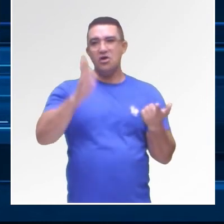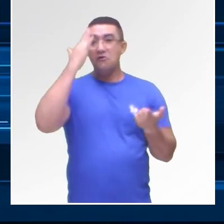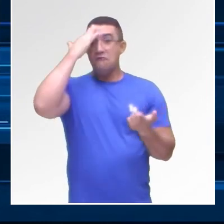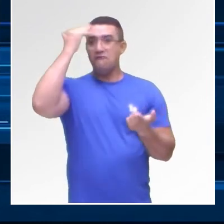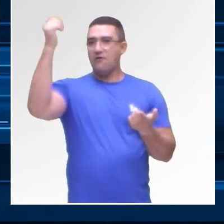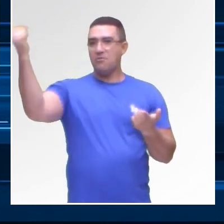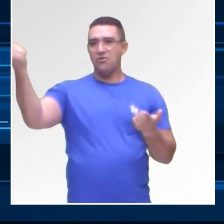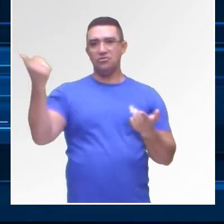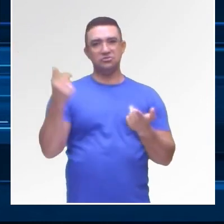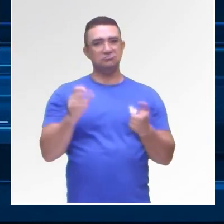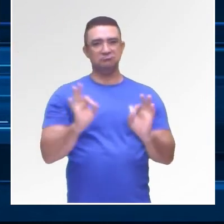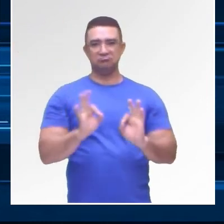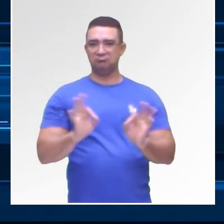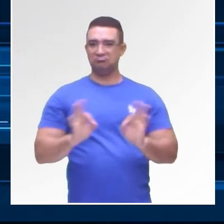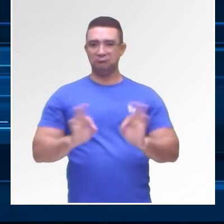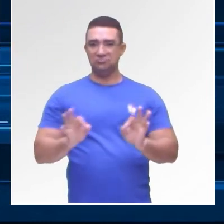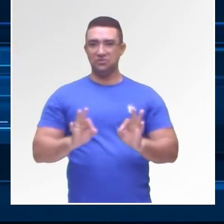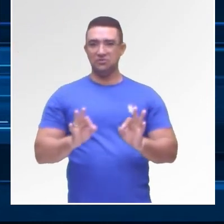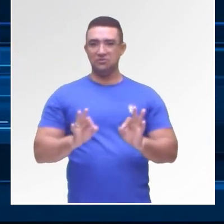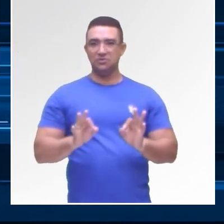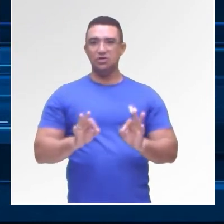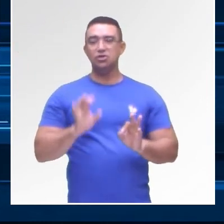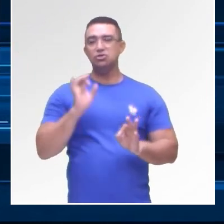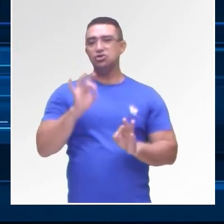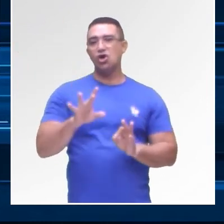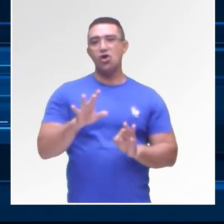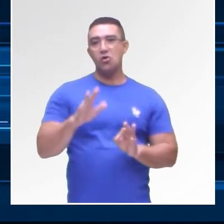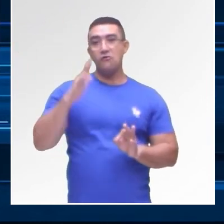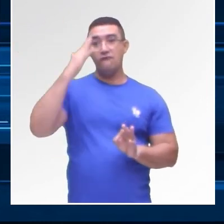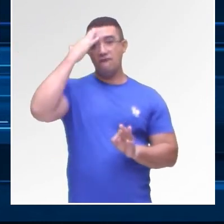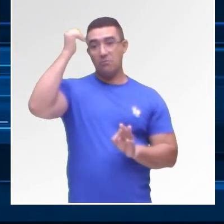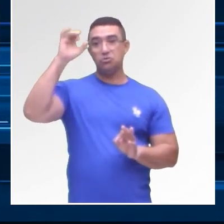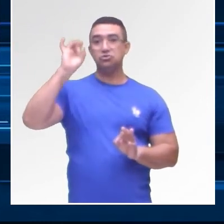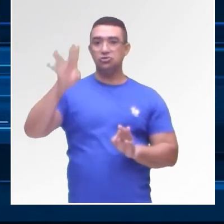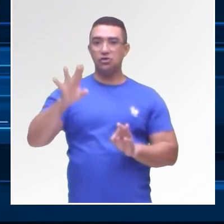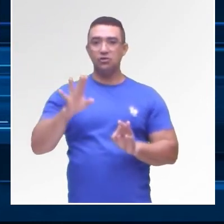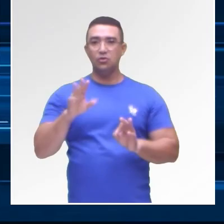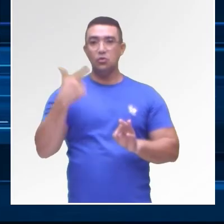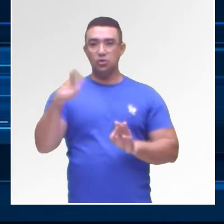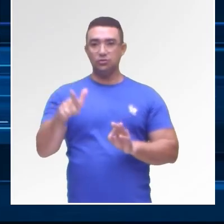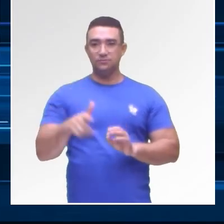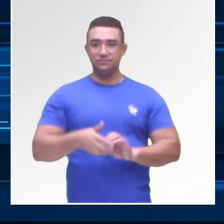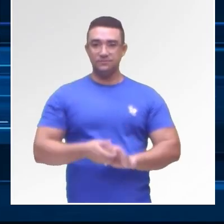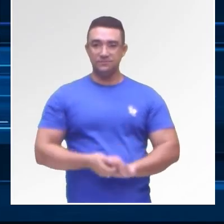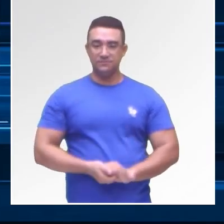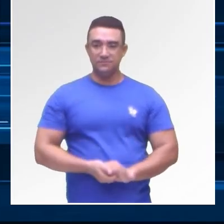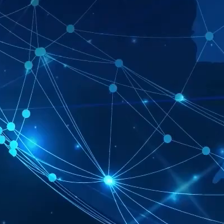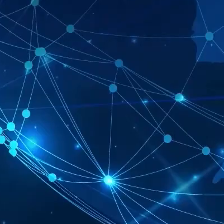popularidade quanto o do estilo Squad e do rollerblade.